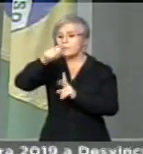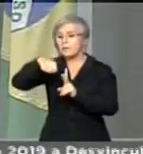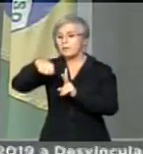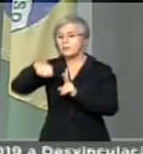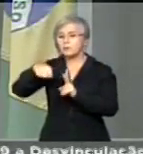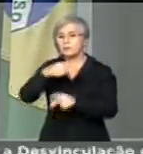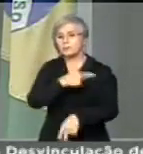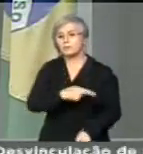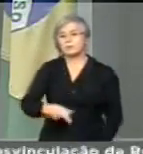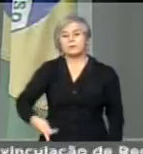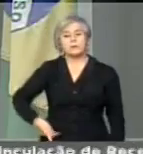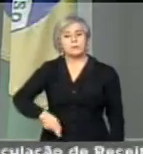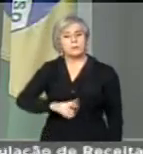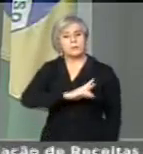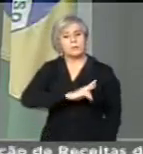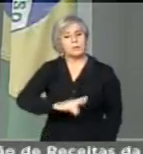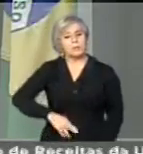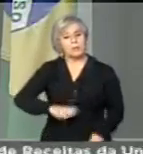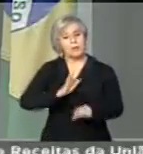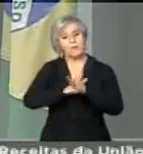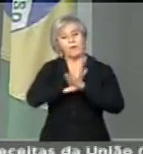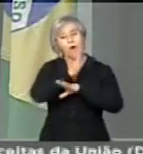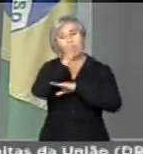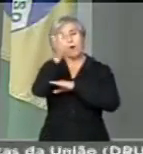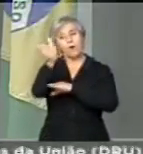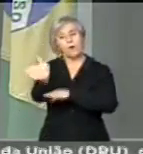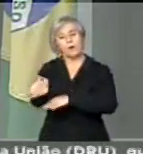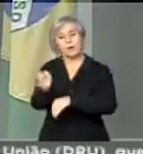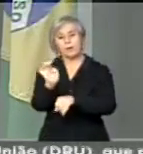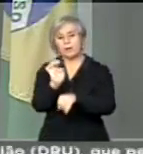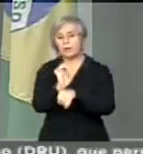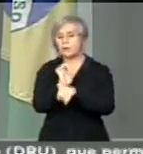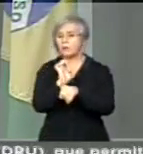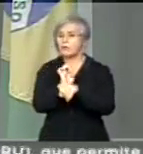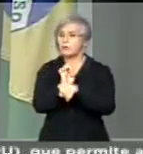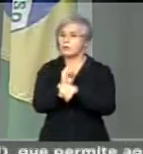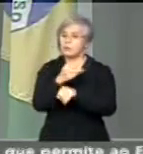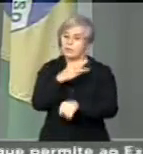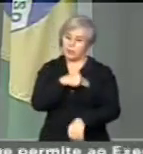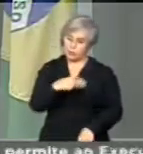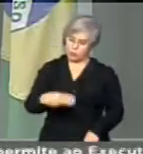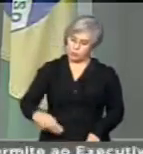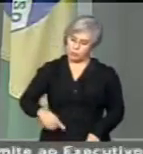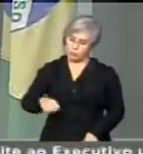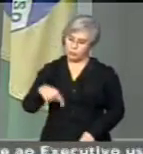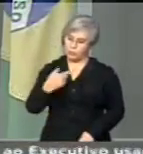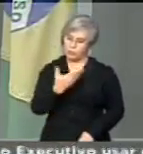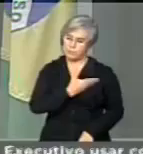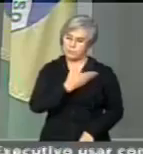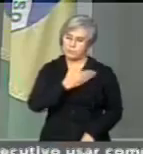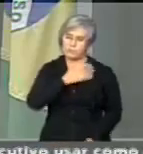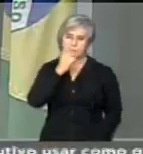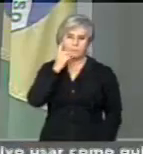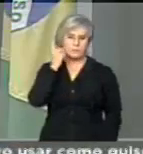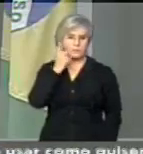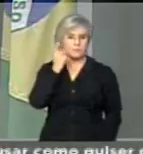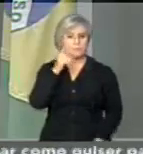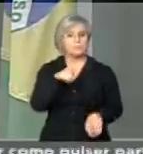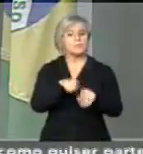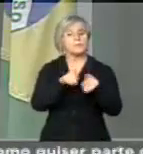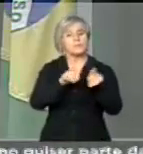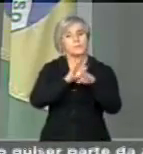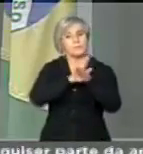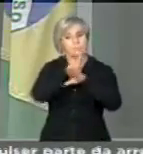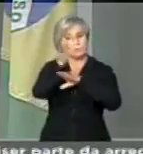da República esteve no estado, que o ministro, nosso colega deputado, esteve no